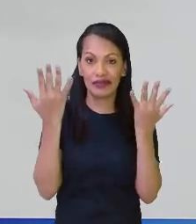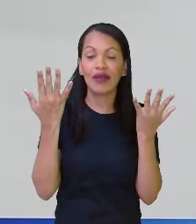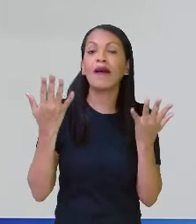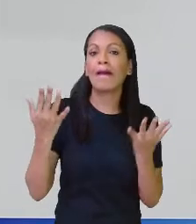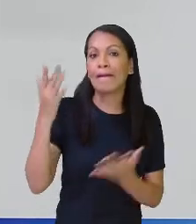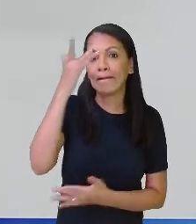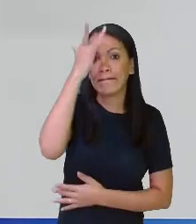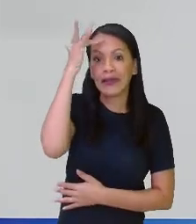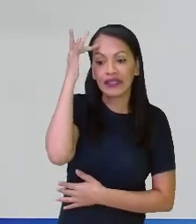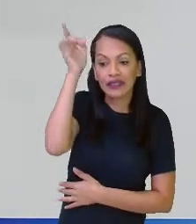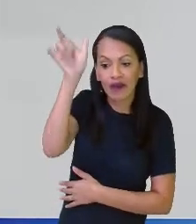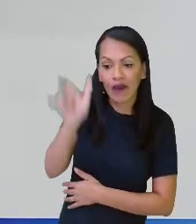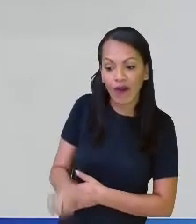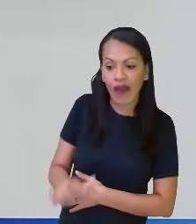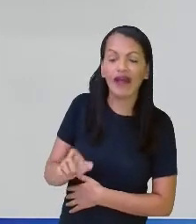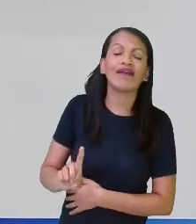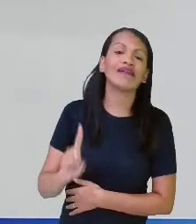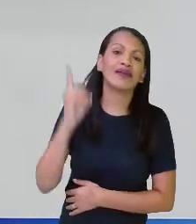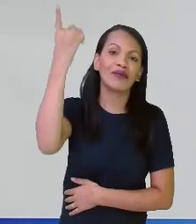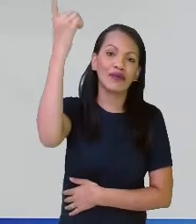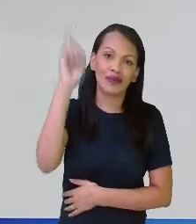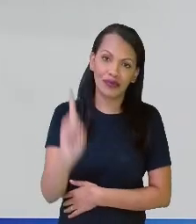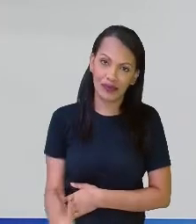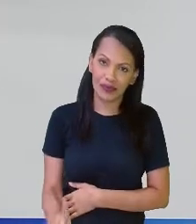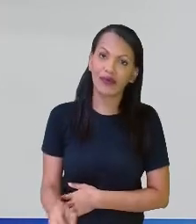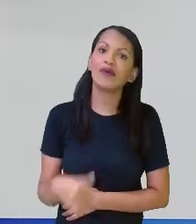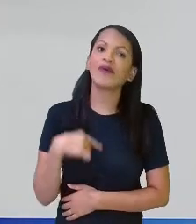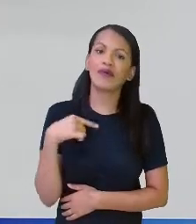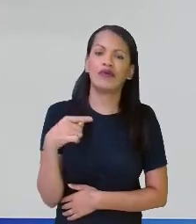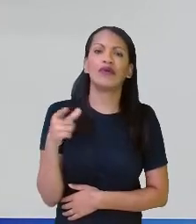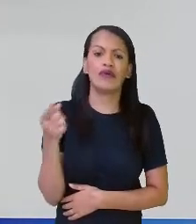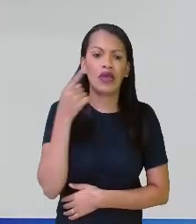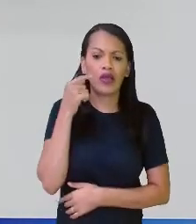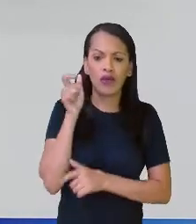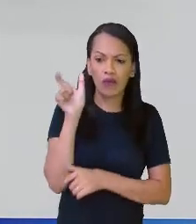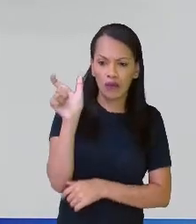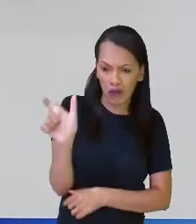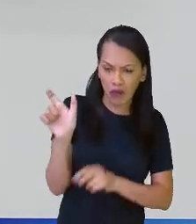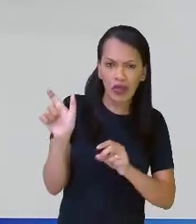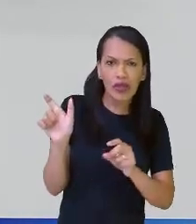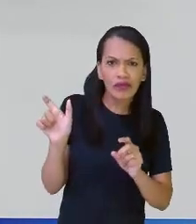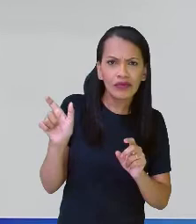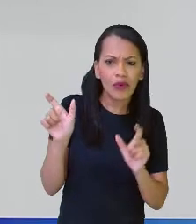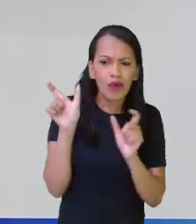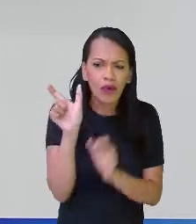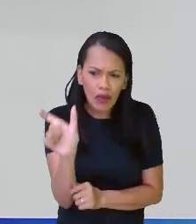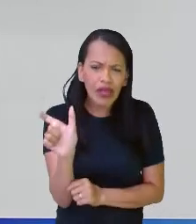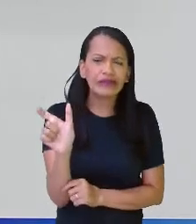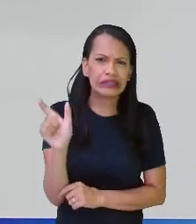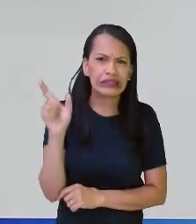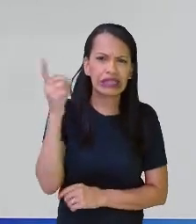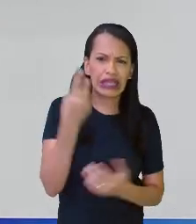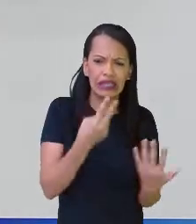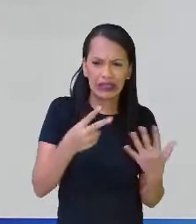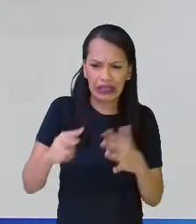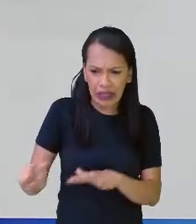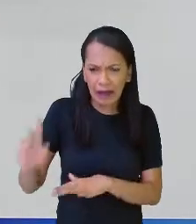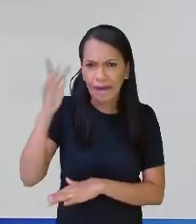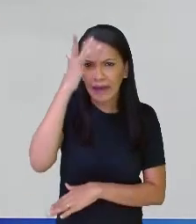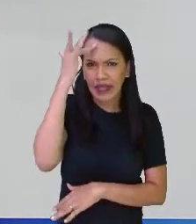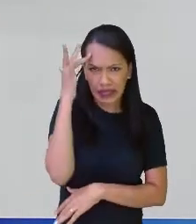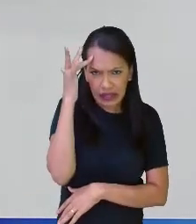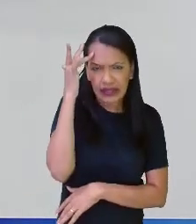da Pessoa com Deficiência. E o termo tá certo, professora Mauricéia? É assim que a gente fala, né? Semana da Pessoa